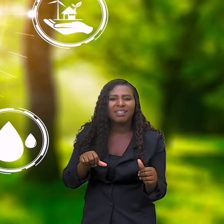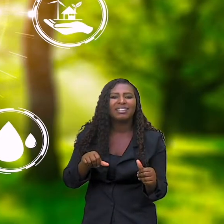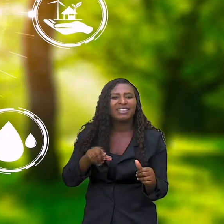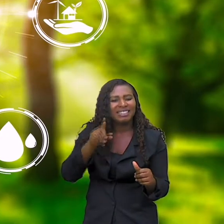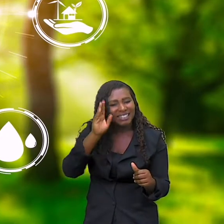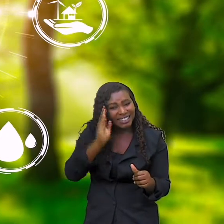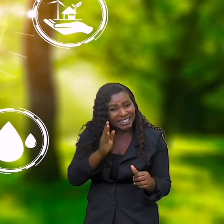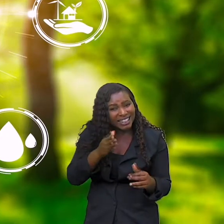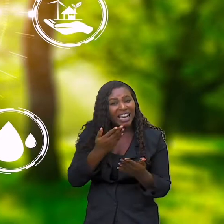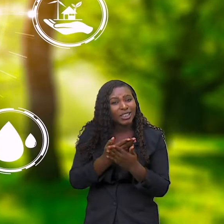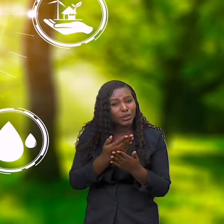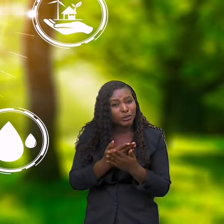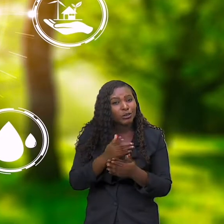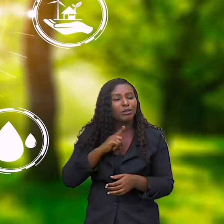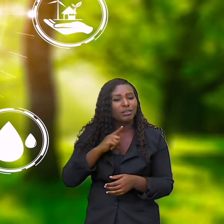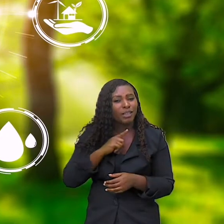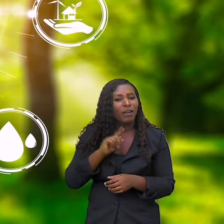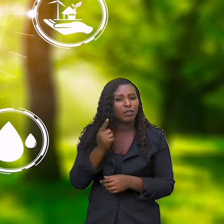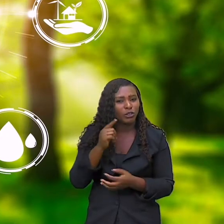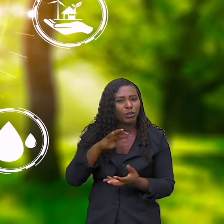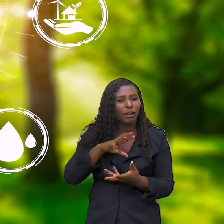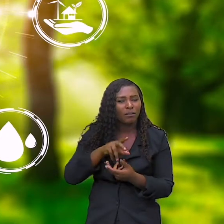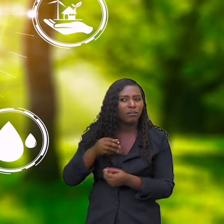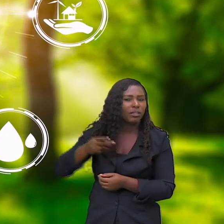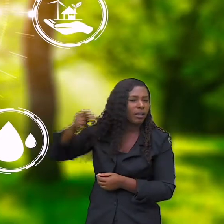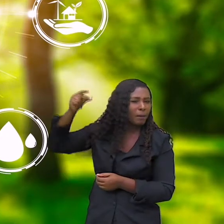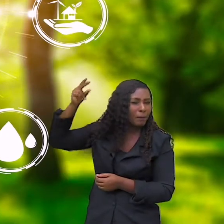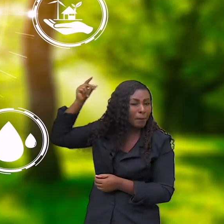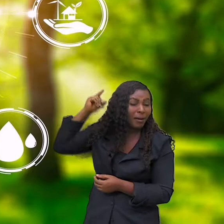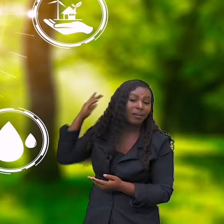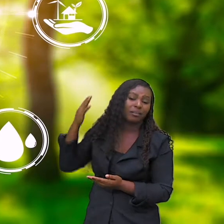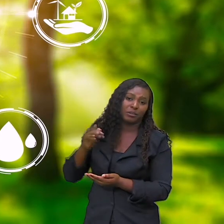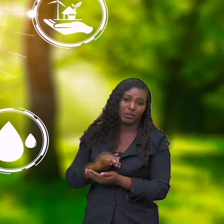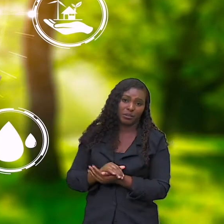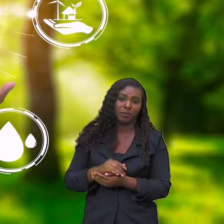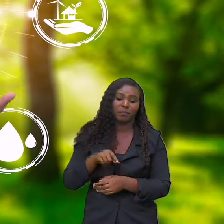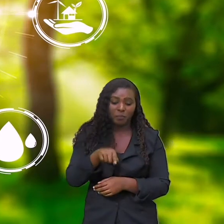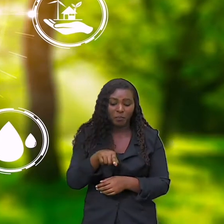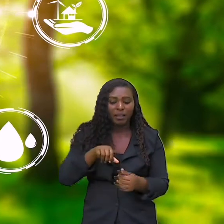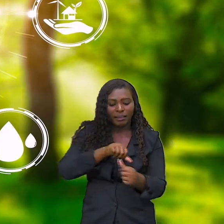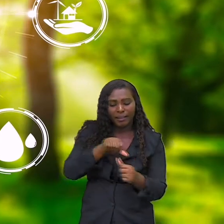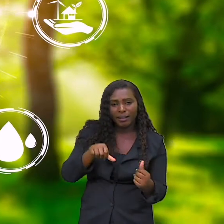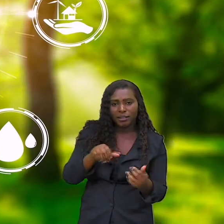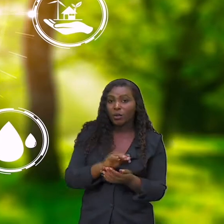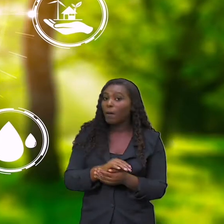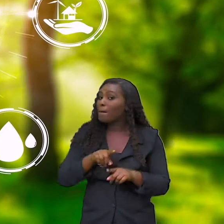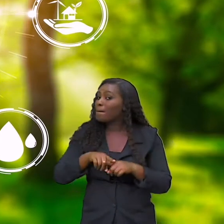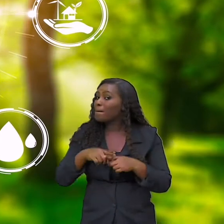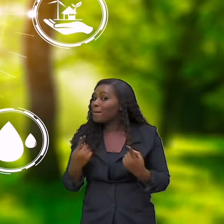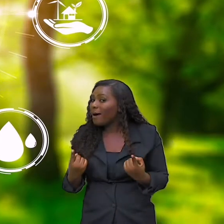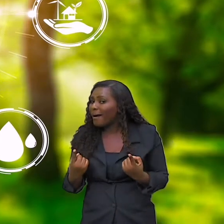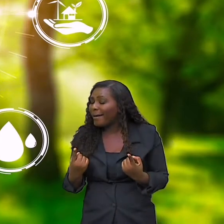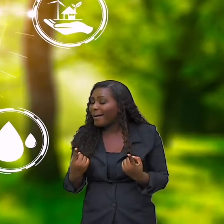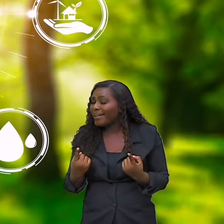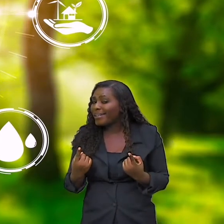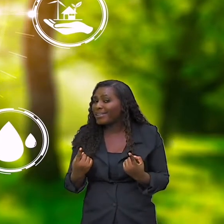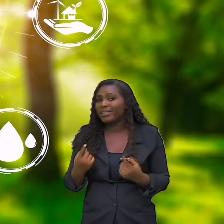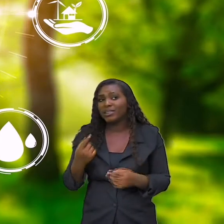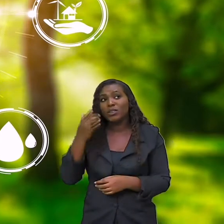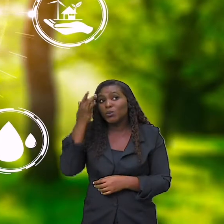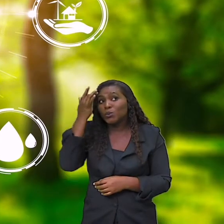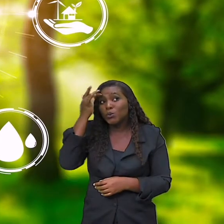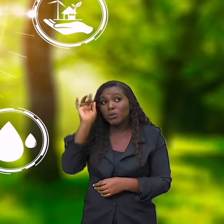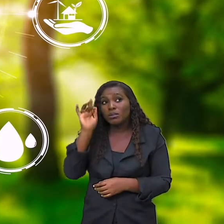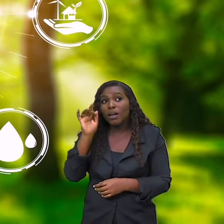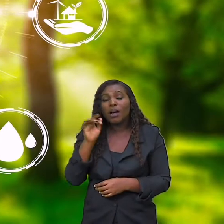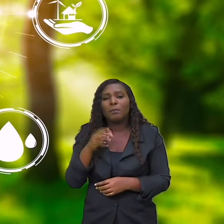Há muita especulação sobre quanto tempo vão durar as jazidas naturais de combustíveis fósseis.